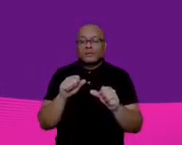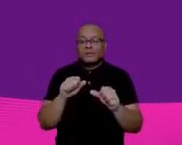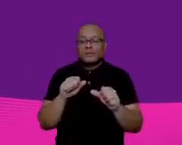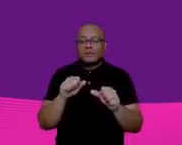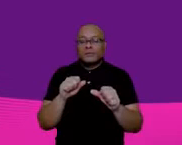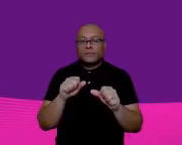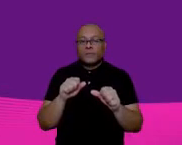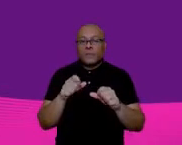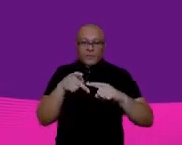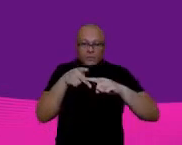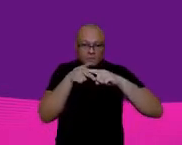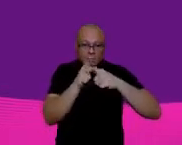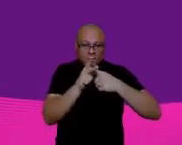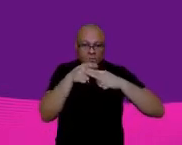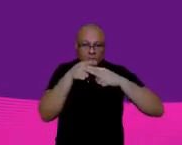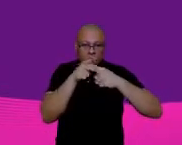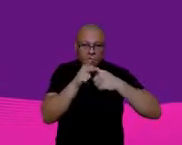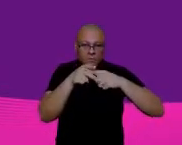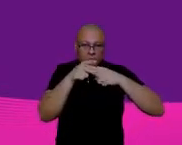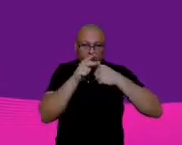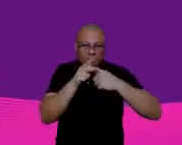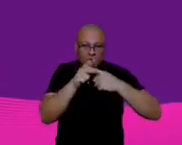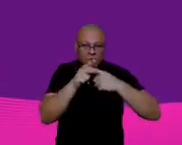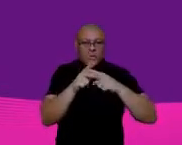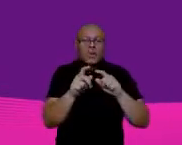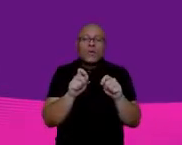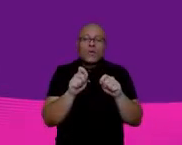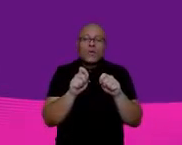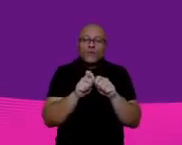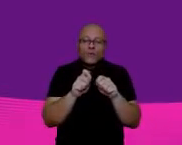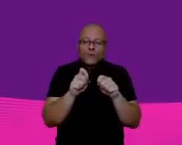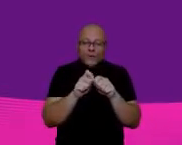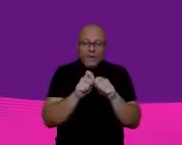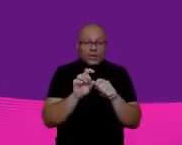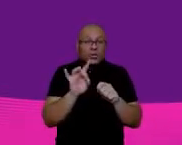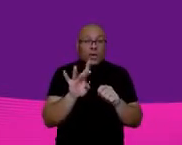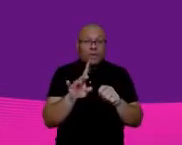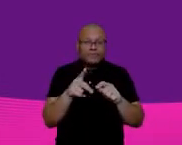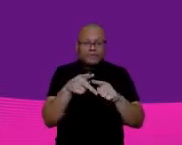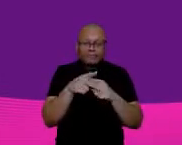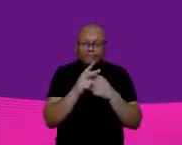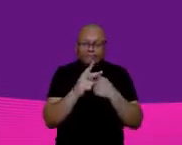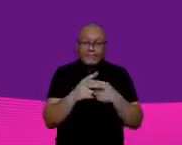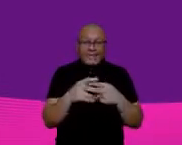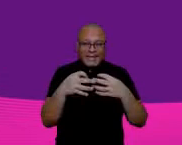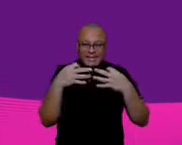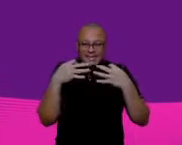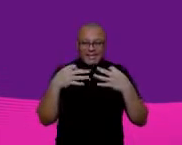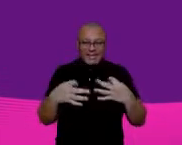ajustar. Eu faço os ajustes bem ali.